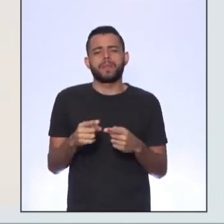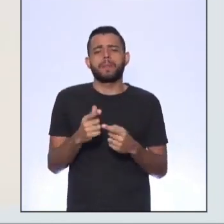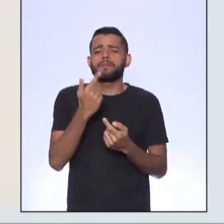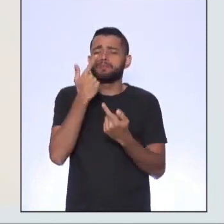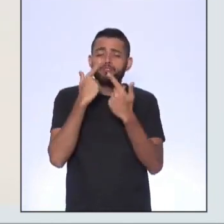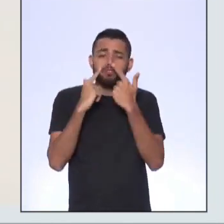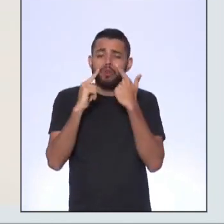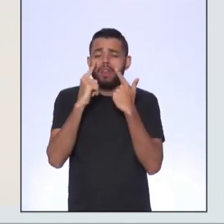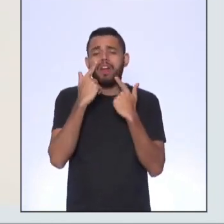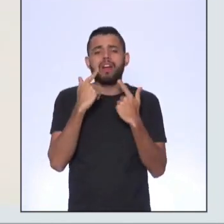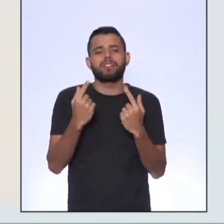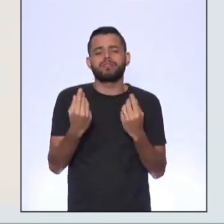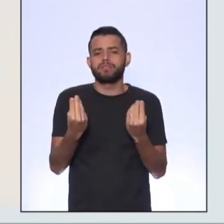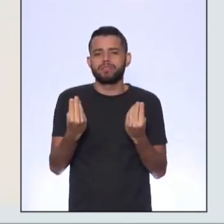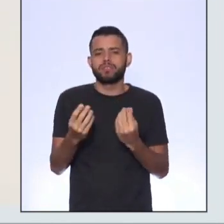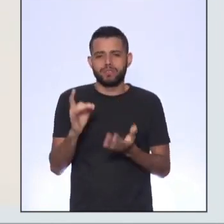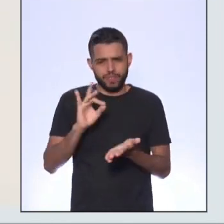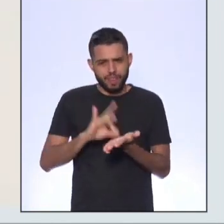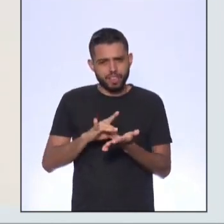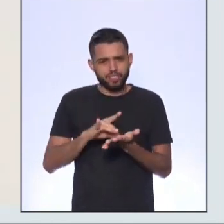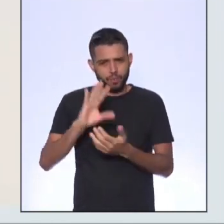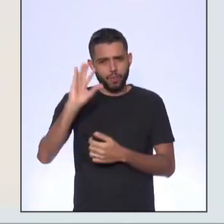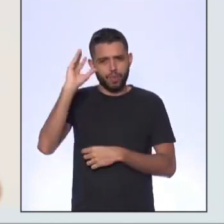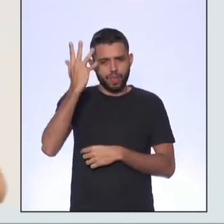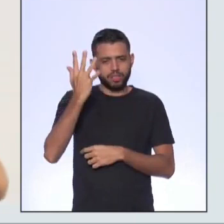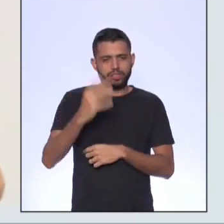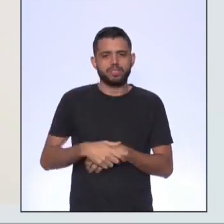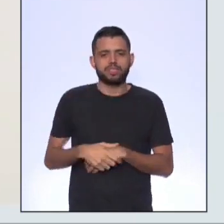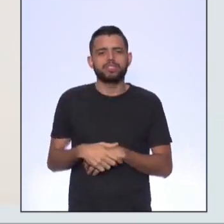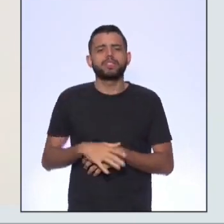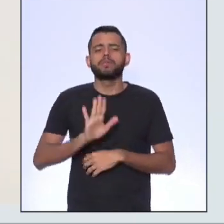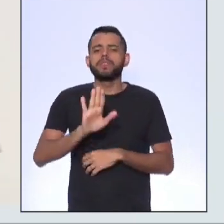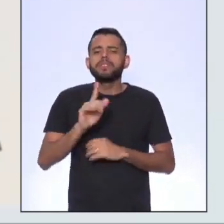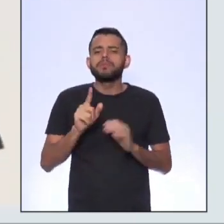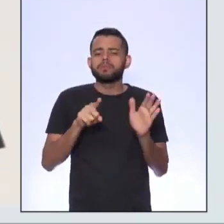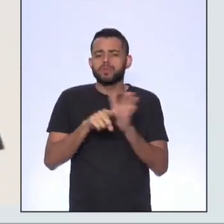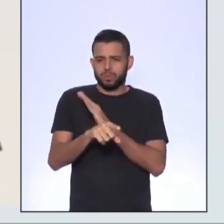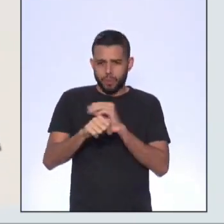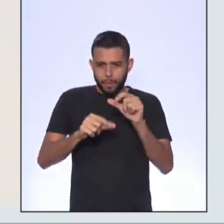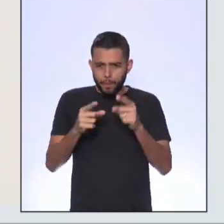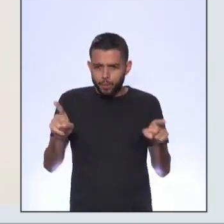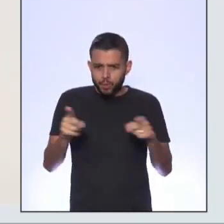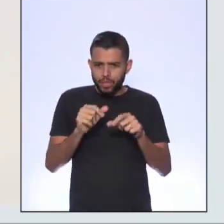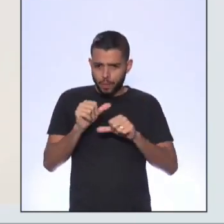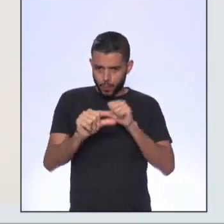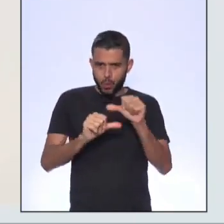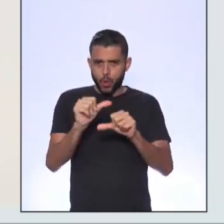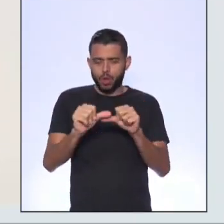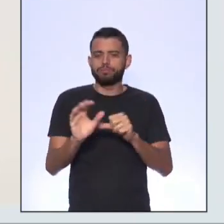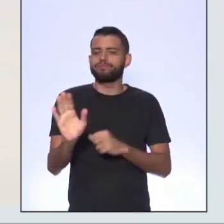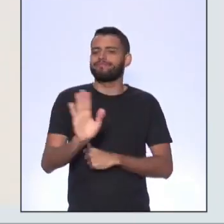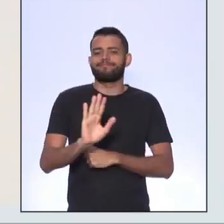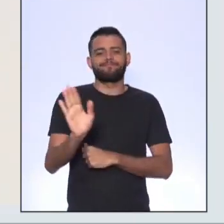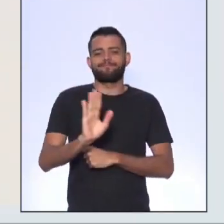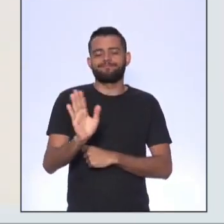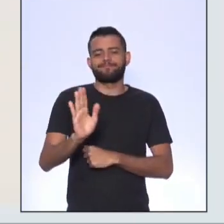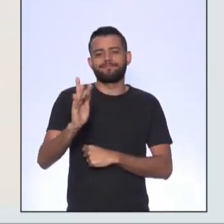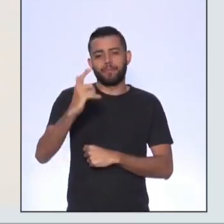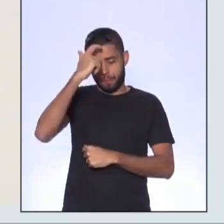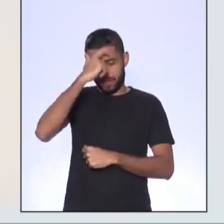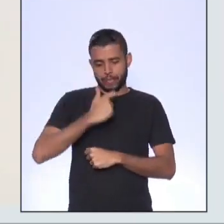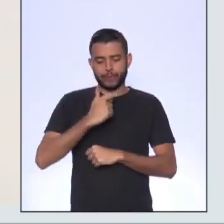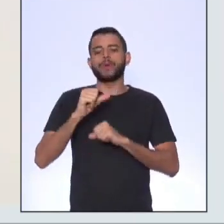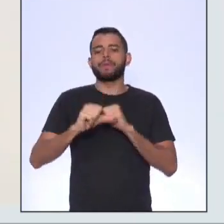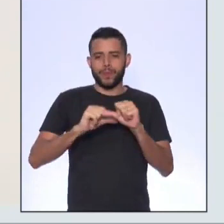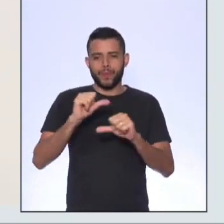chorar. Não é verdade? Não acontece isso? Aí eu pergunto, a música mudou? Não. A pessoa mudou.